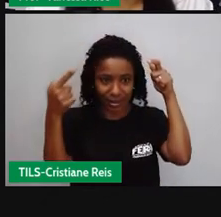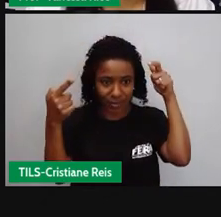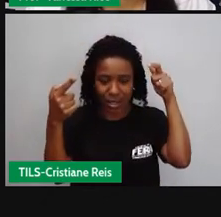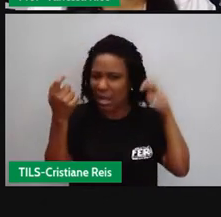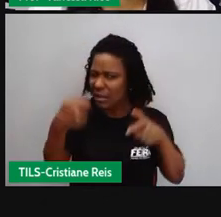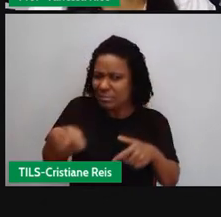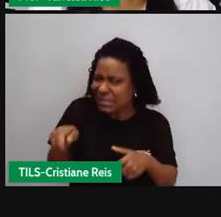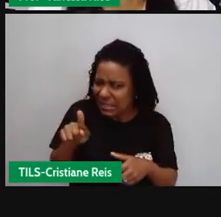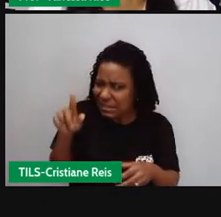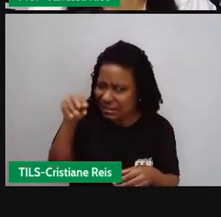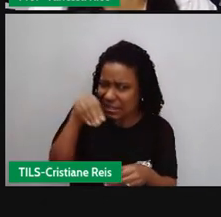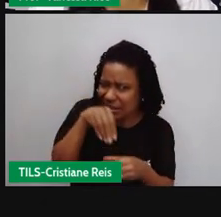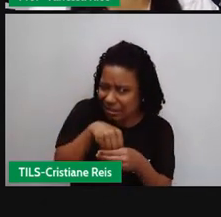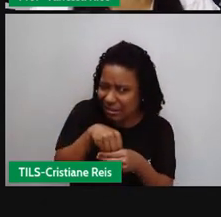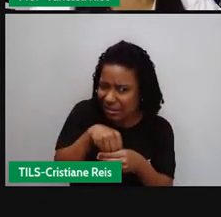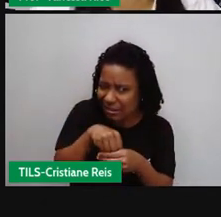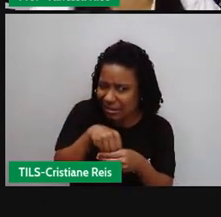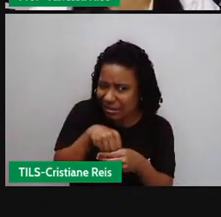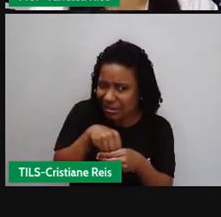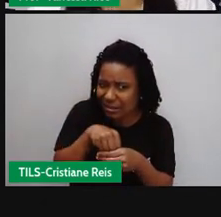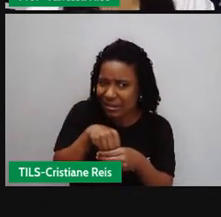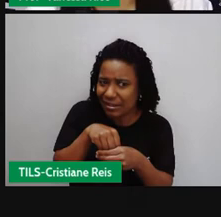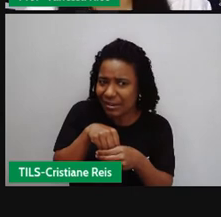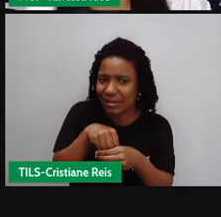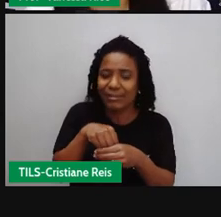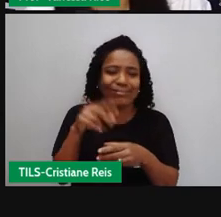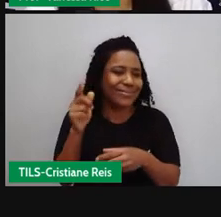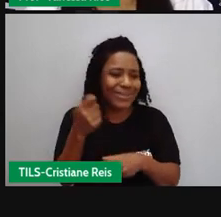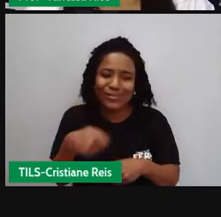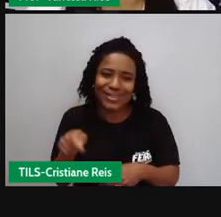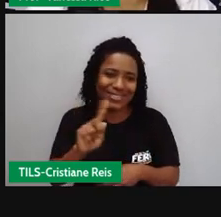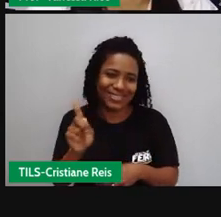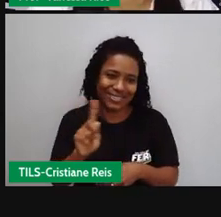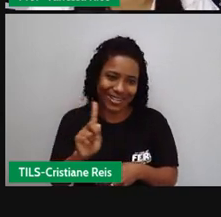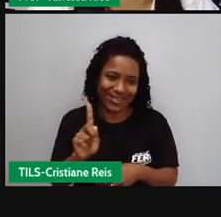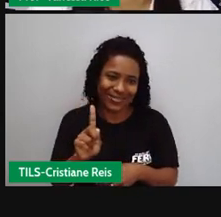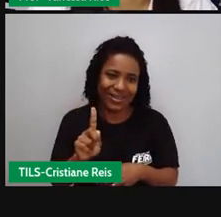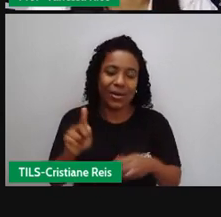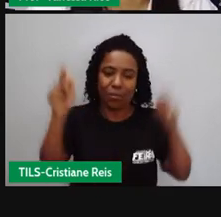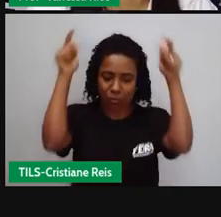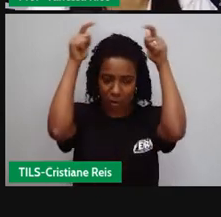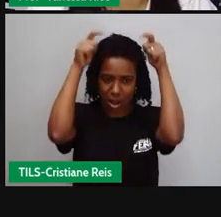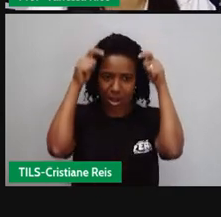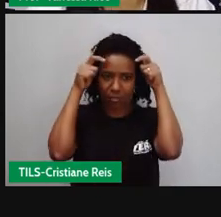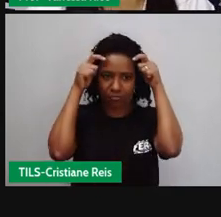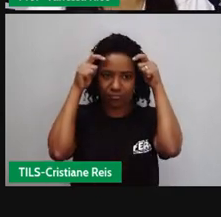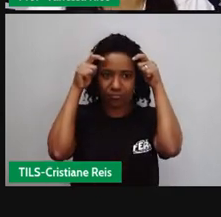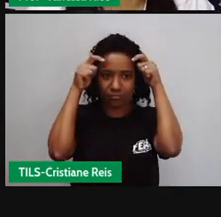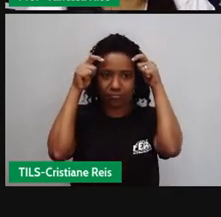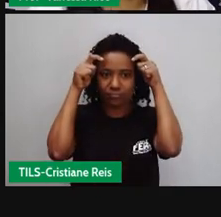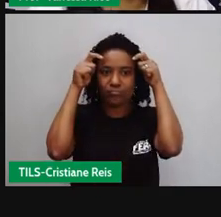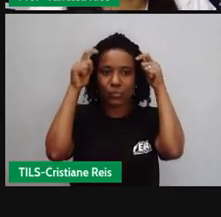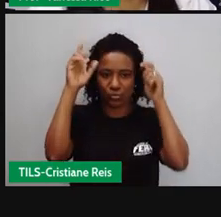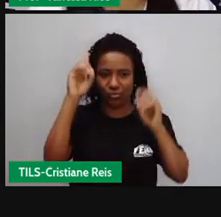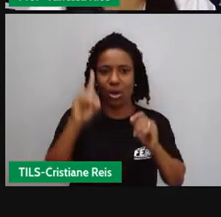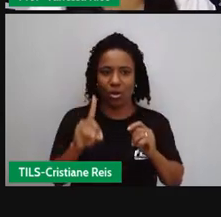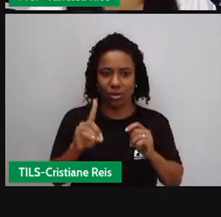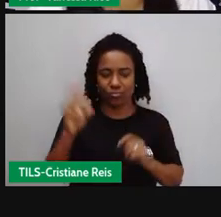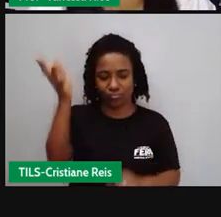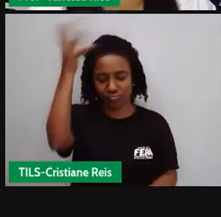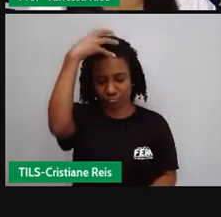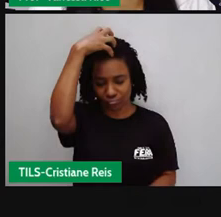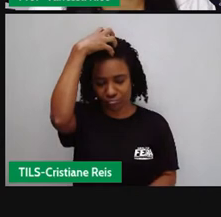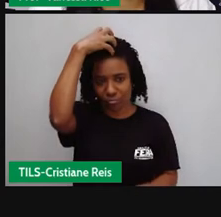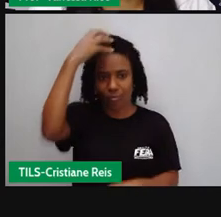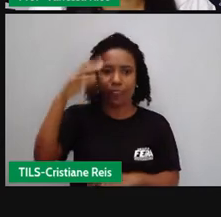eleição. Mas tinham aí algumas decisões para os governadores ou para outros representantes que ajudariam ali o rei,